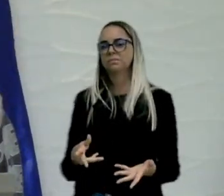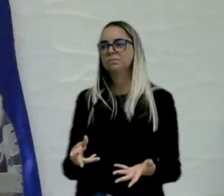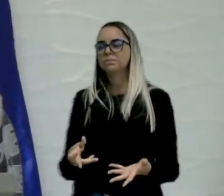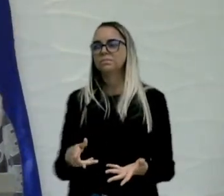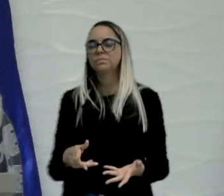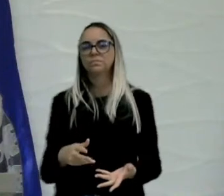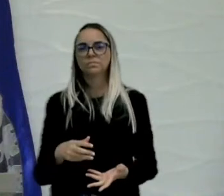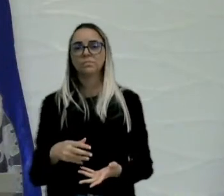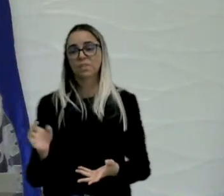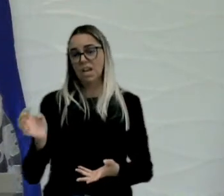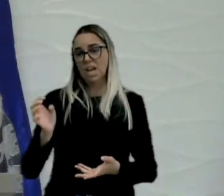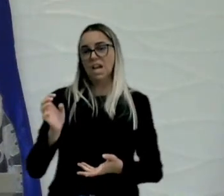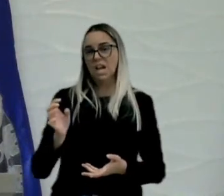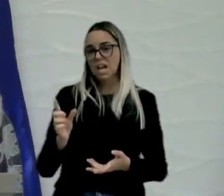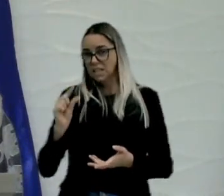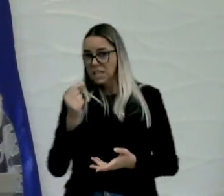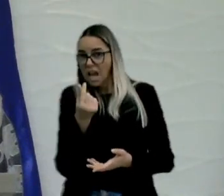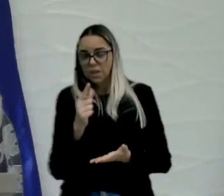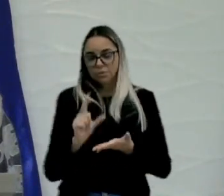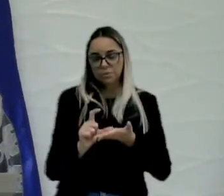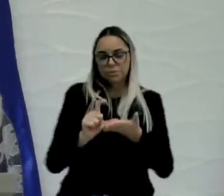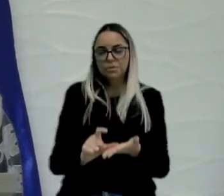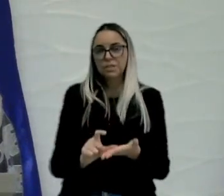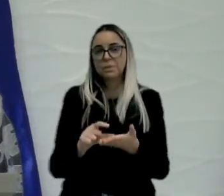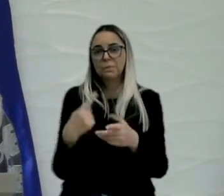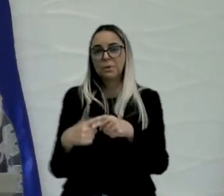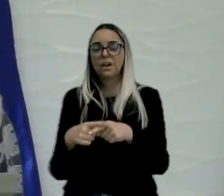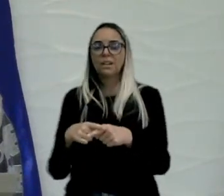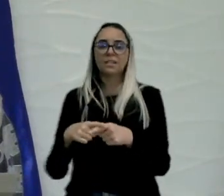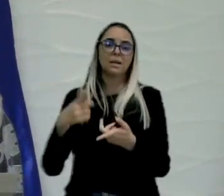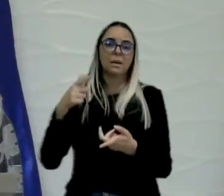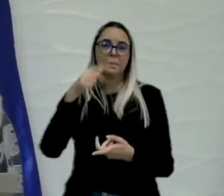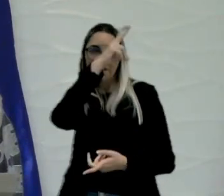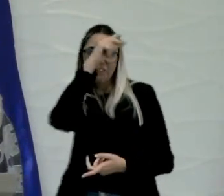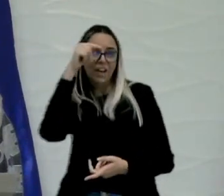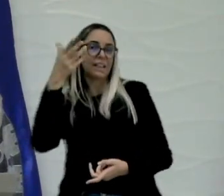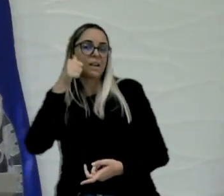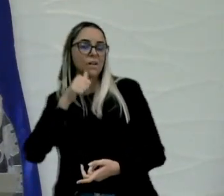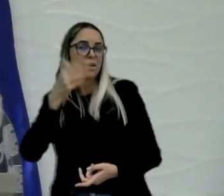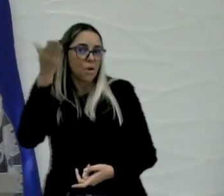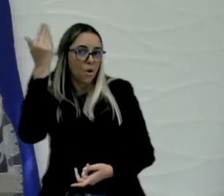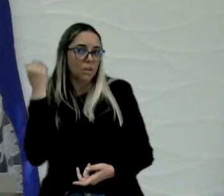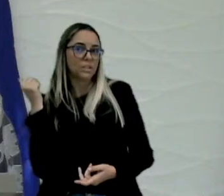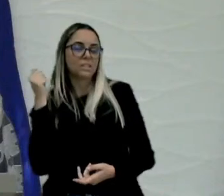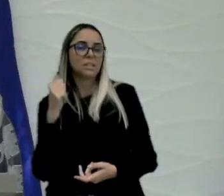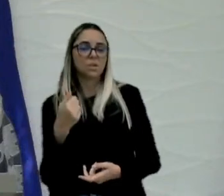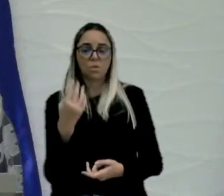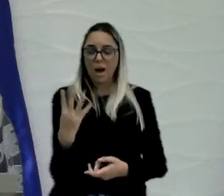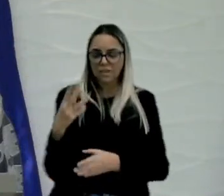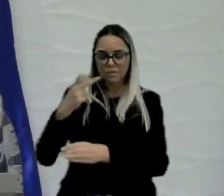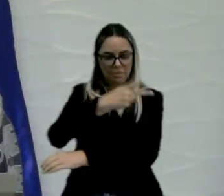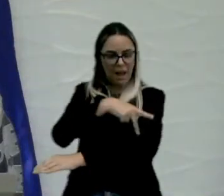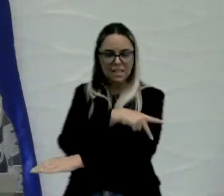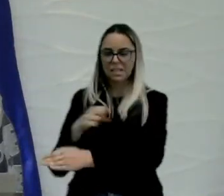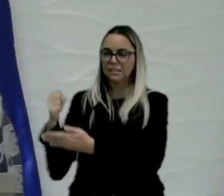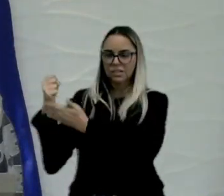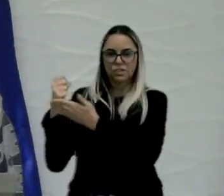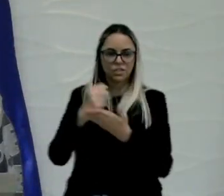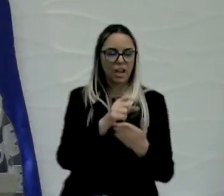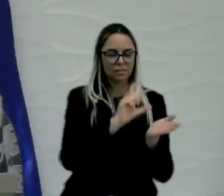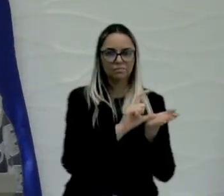com recurso deixado pelita as quatro praças que estão aando fo inç